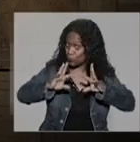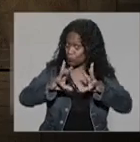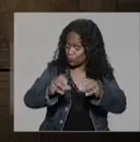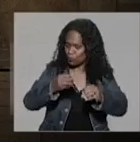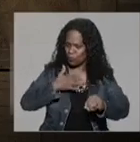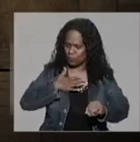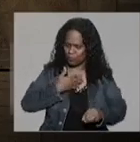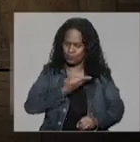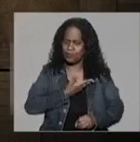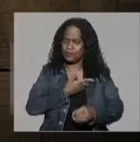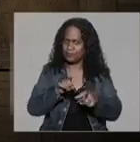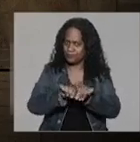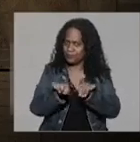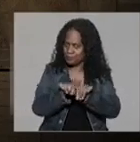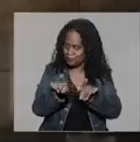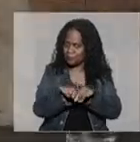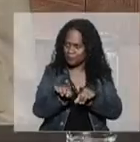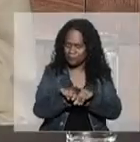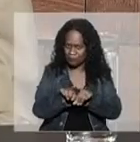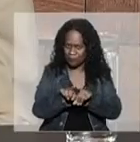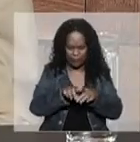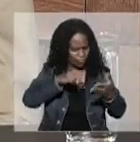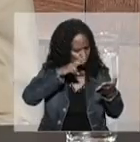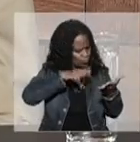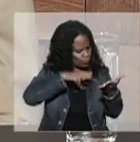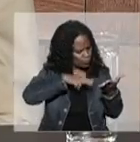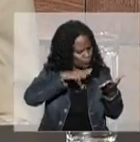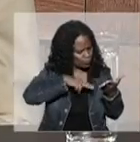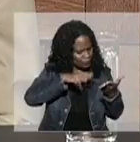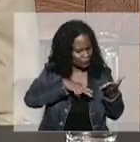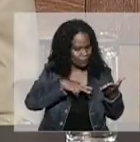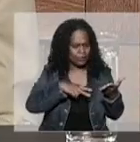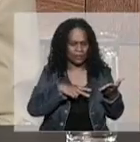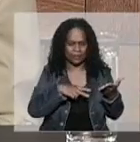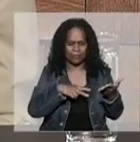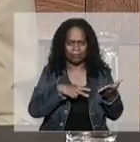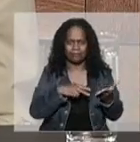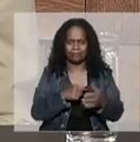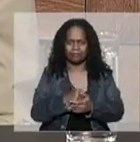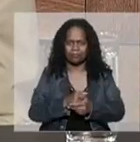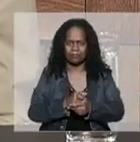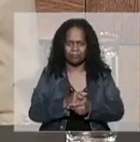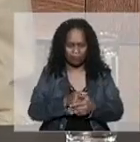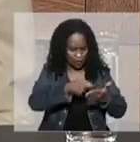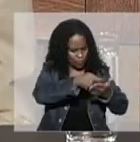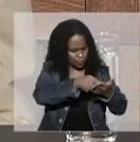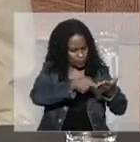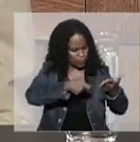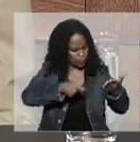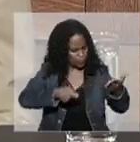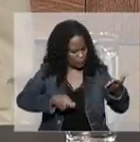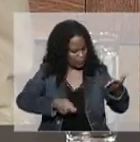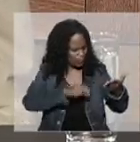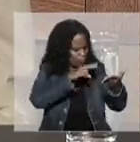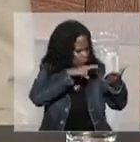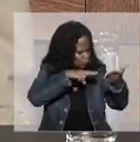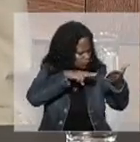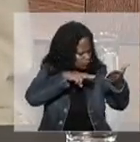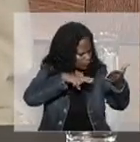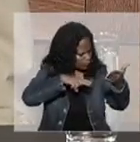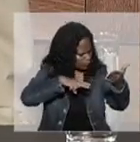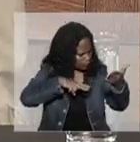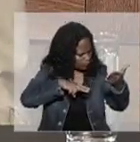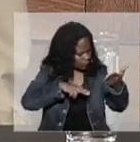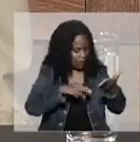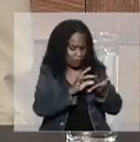todos os meus colegas. A gente lia os comerciais, ficava assim, os textos comerciais, né? Você ia